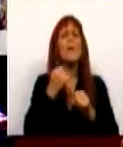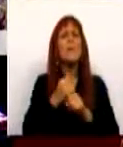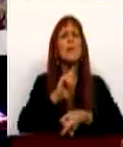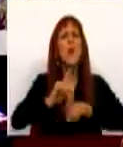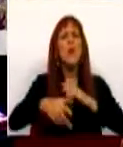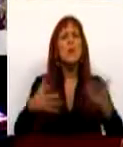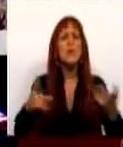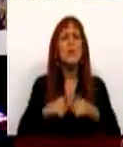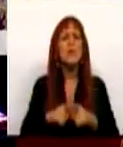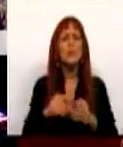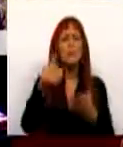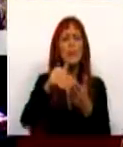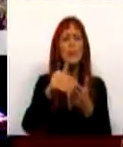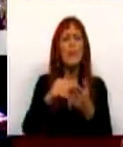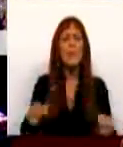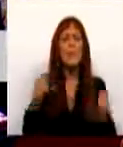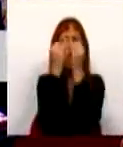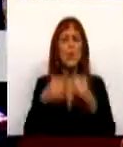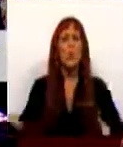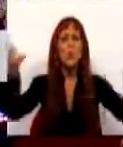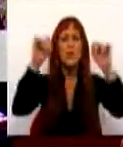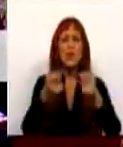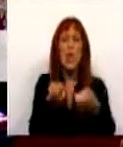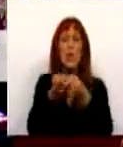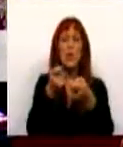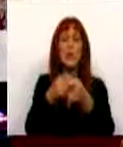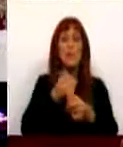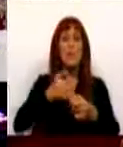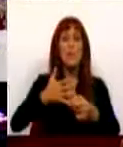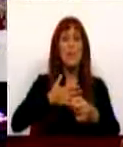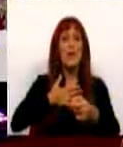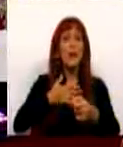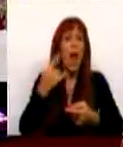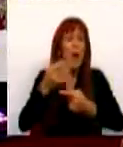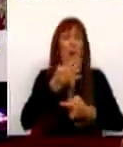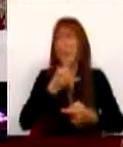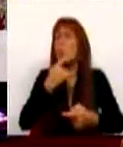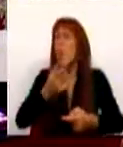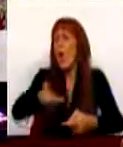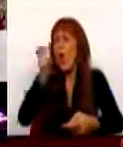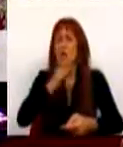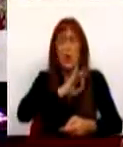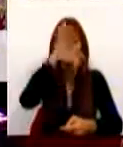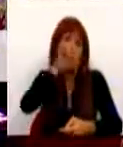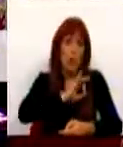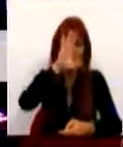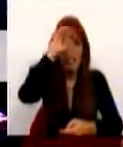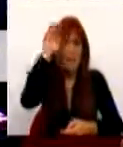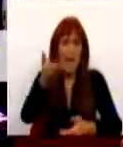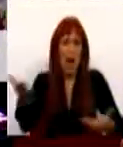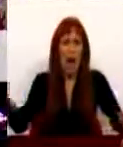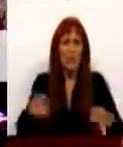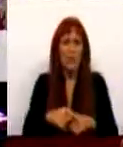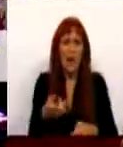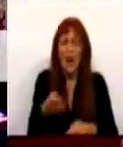de introdução, de inovação, de proximidade às empresas, algo que se fala há muitos anos, Sr. Ministro, e o Sr. Ministro sabe, e